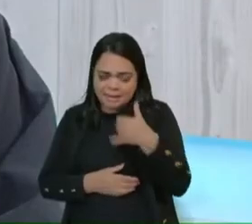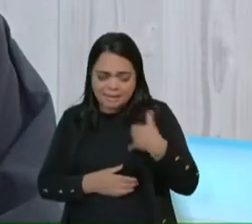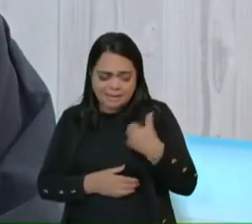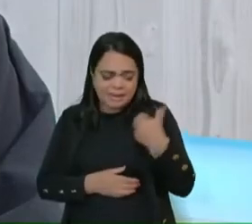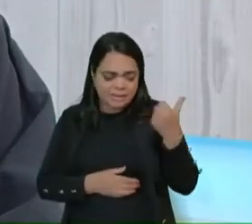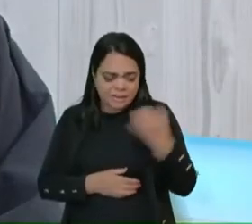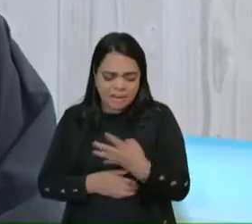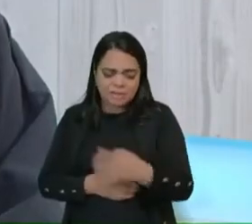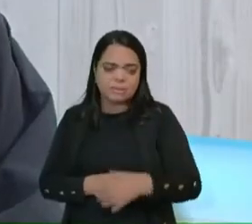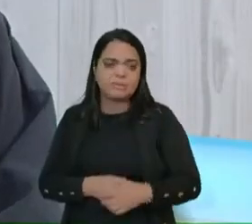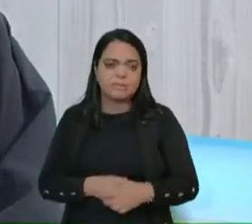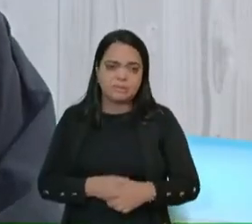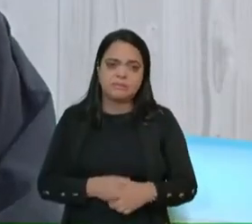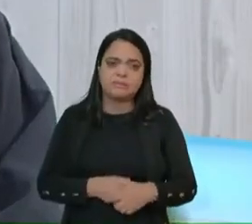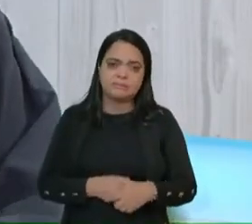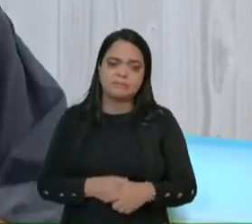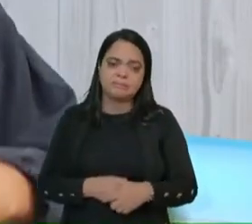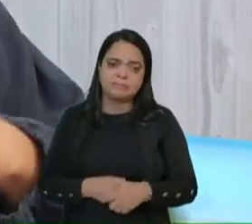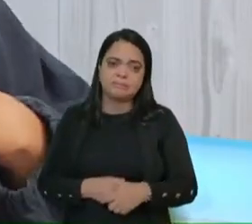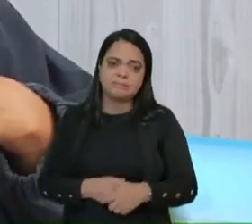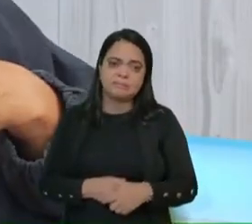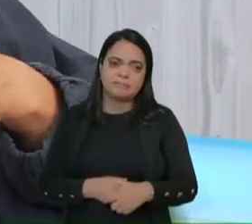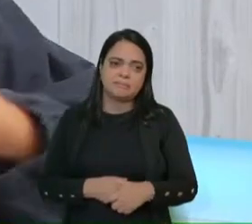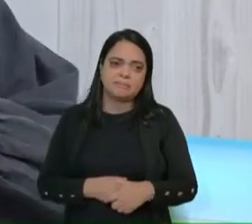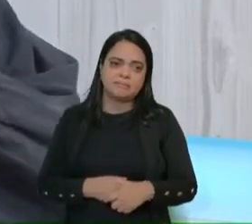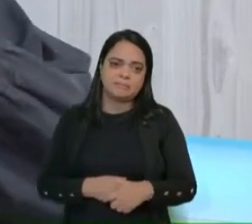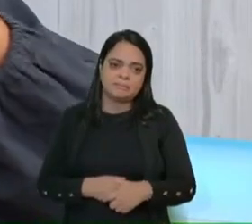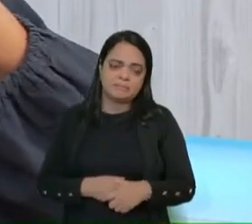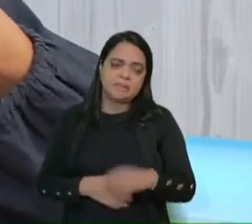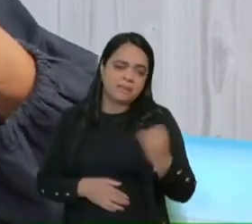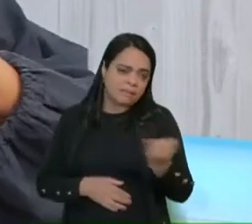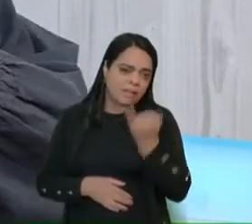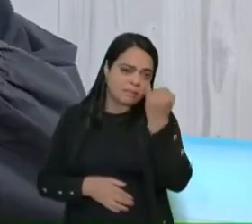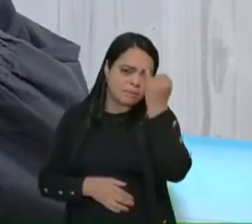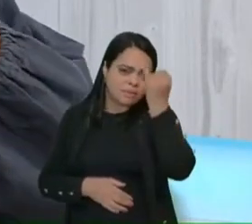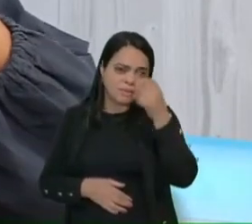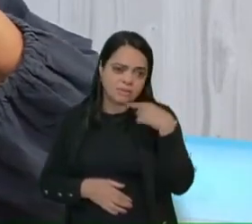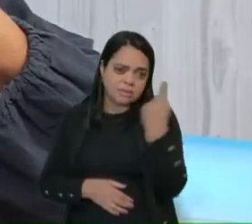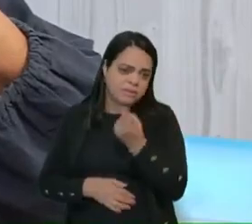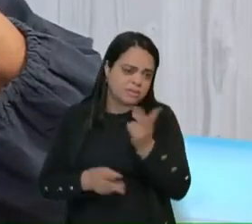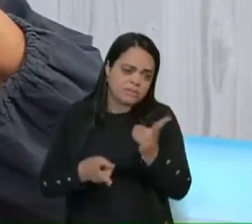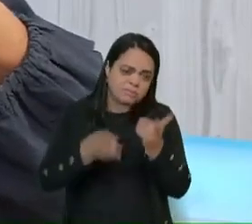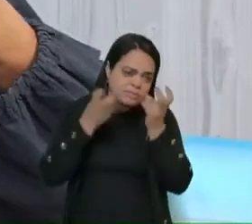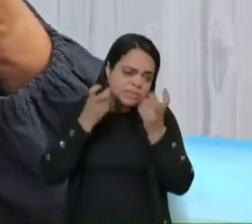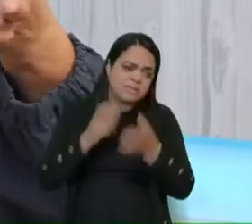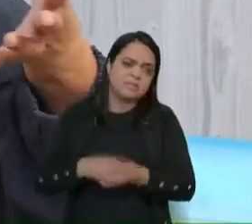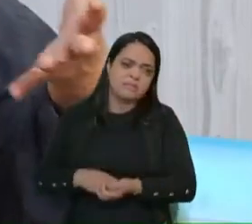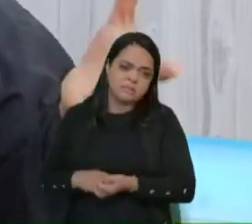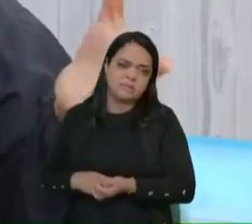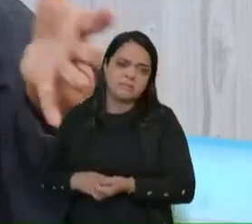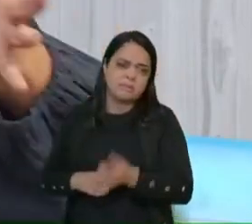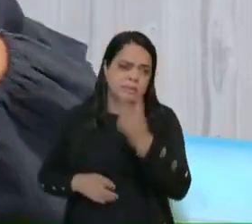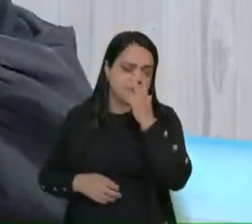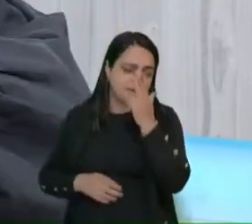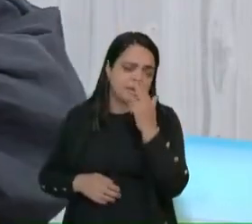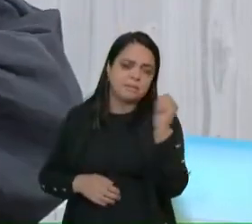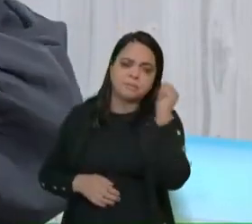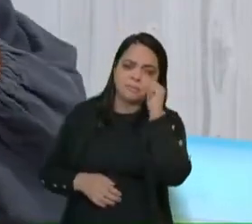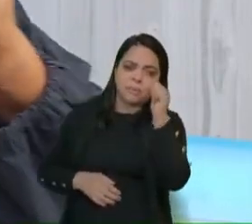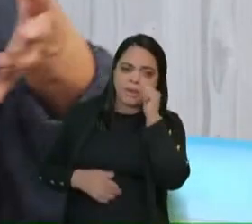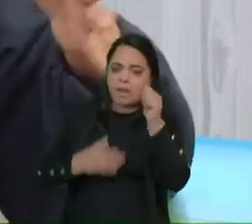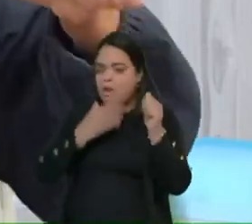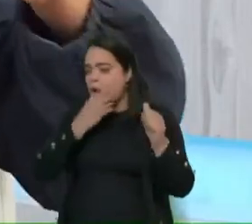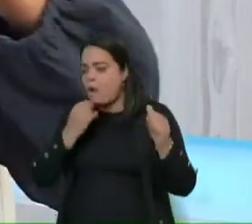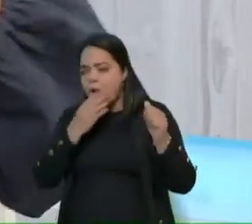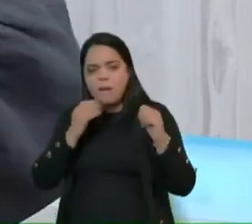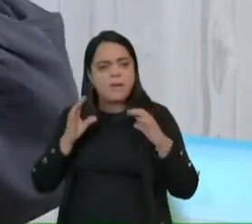anos de idade mais ou menos né e isso é importante que a gente perceba também né que é como homens e mulheres